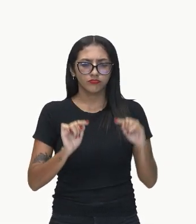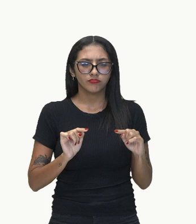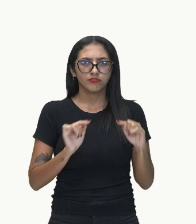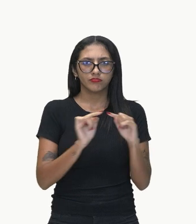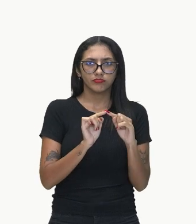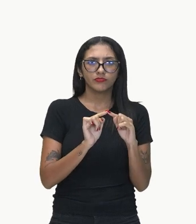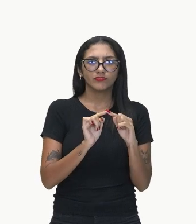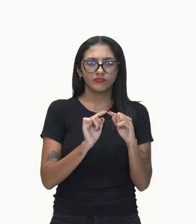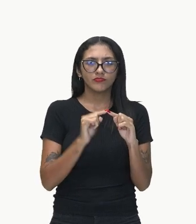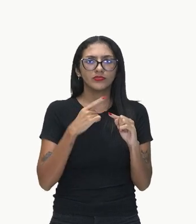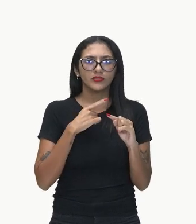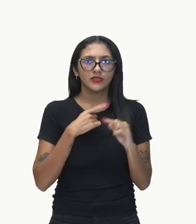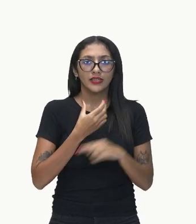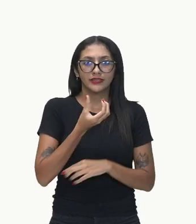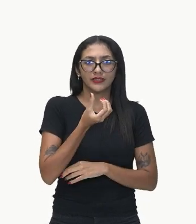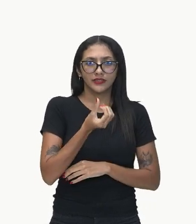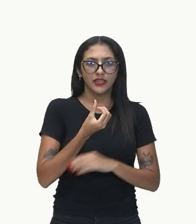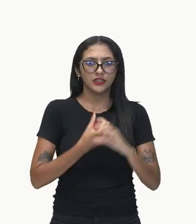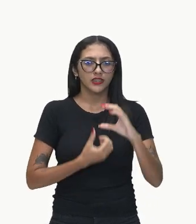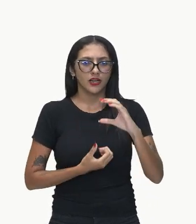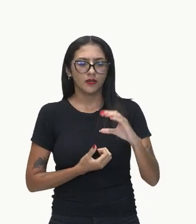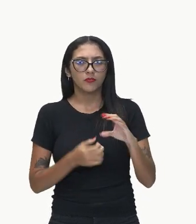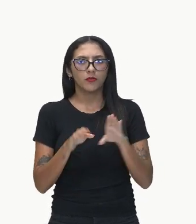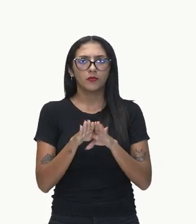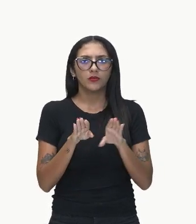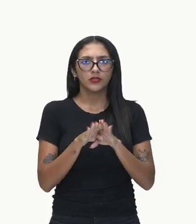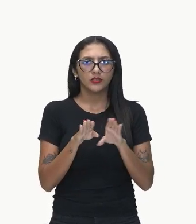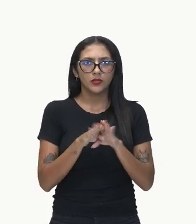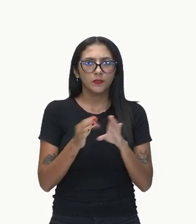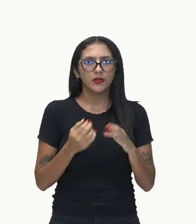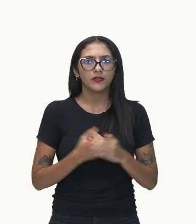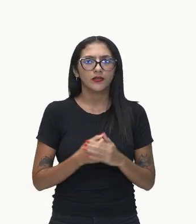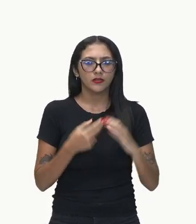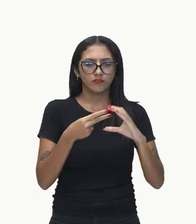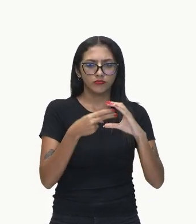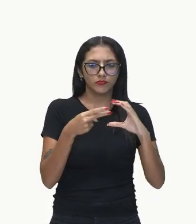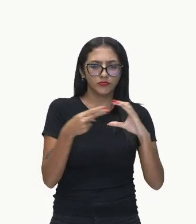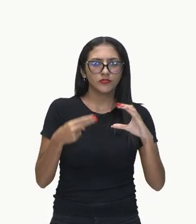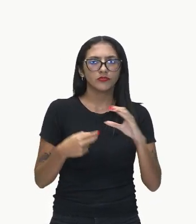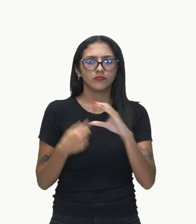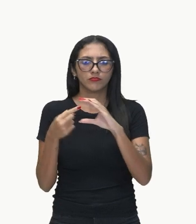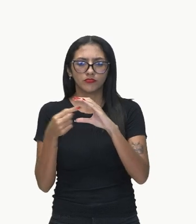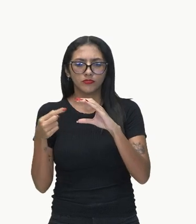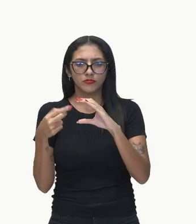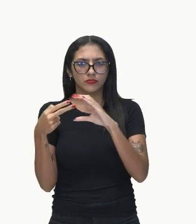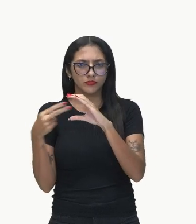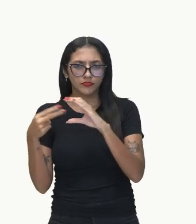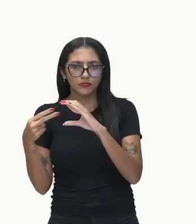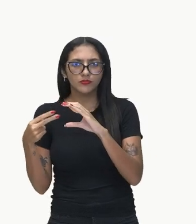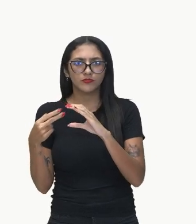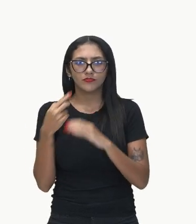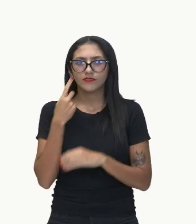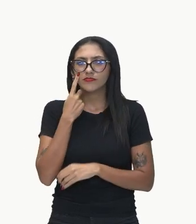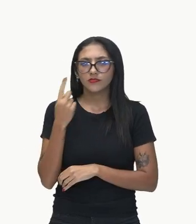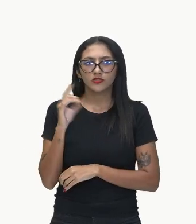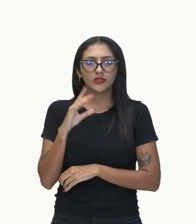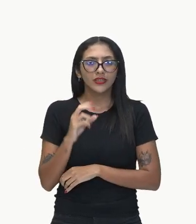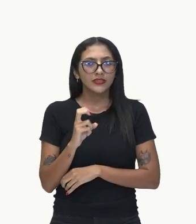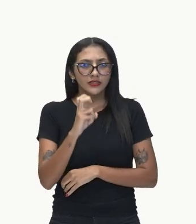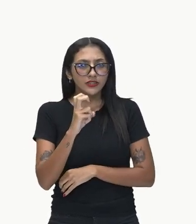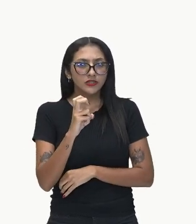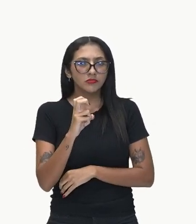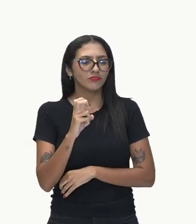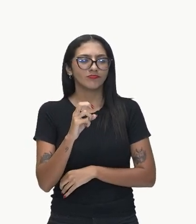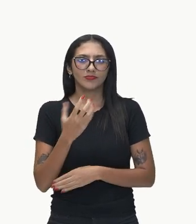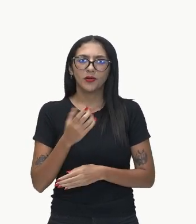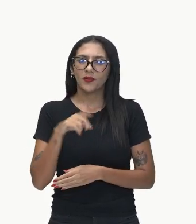seja, 6 carbonos e 3 ligações duplas alternadas. Aqui tem 6 carbonos? Não, só tem 5. Então, ela não é